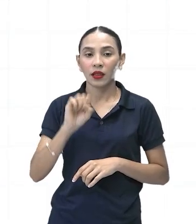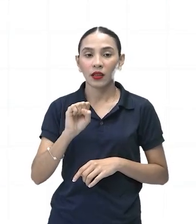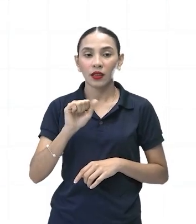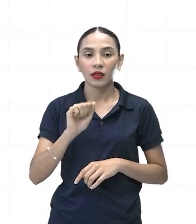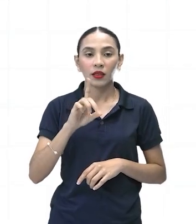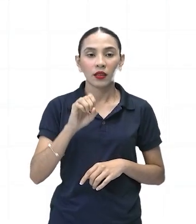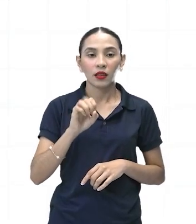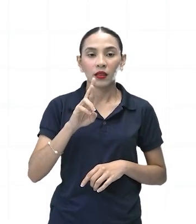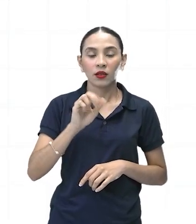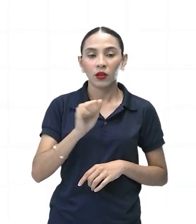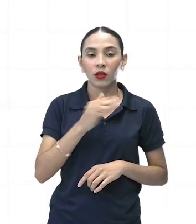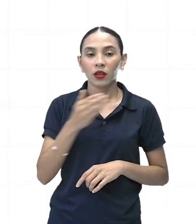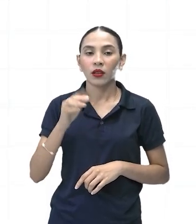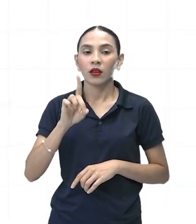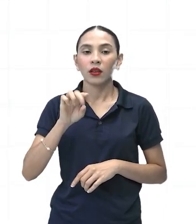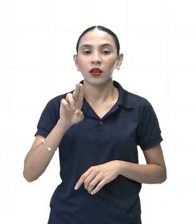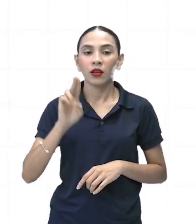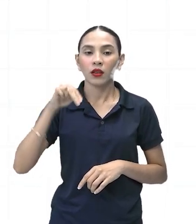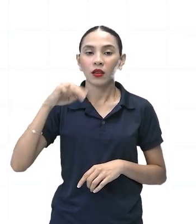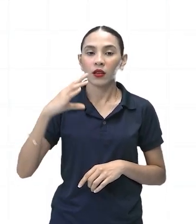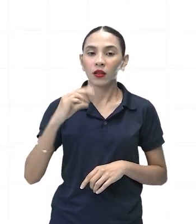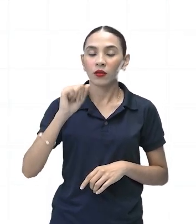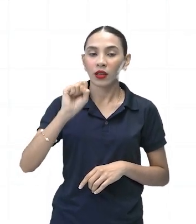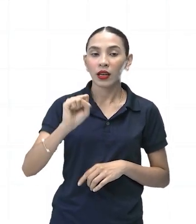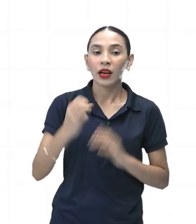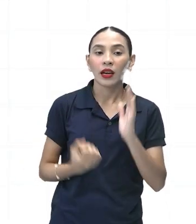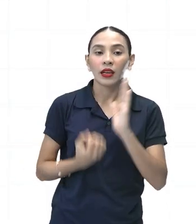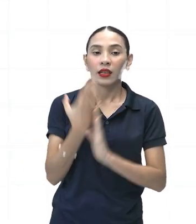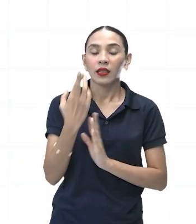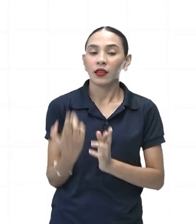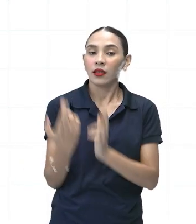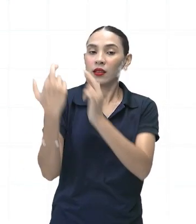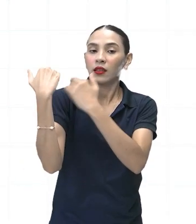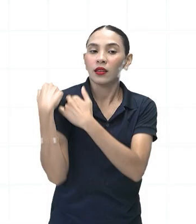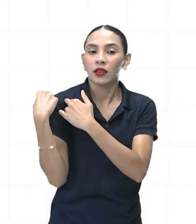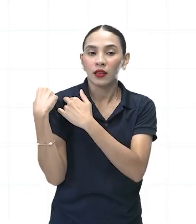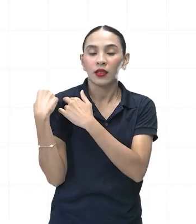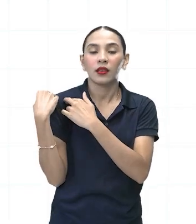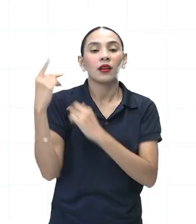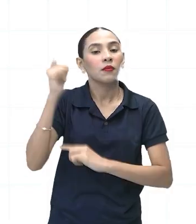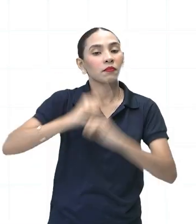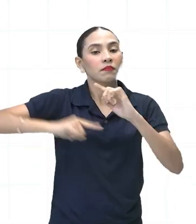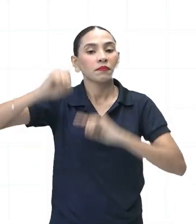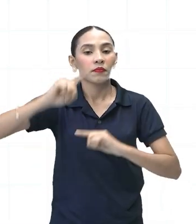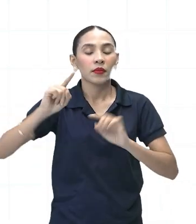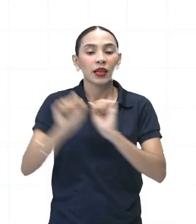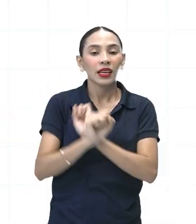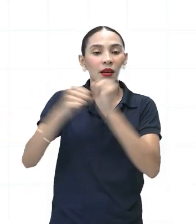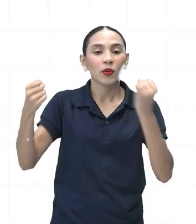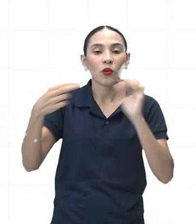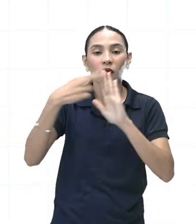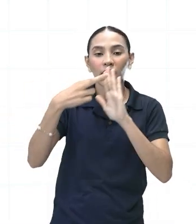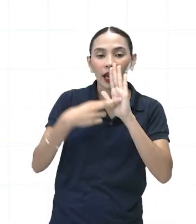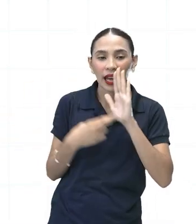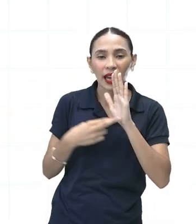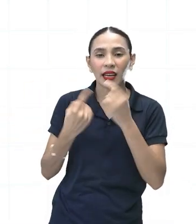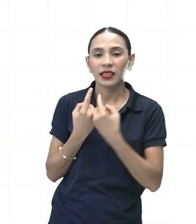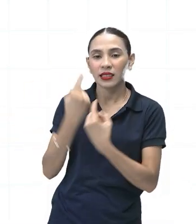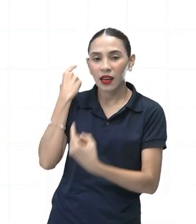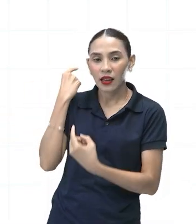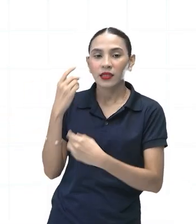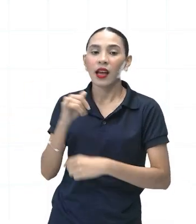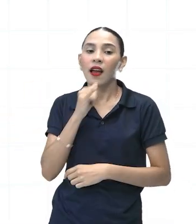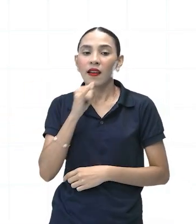né? Foi responsável por criar um estilo de dança revolucionário. Ela quebrou os rígidos padrões da época.